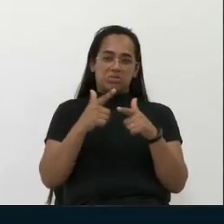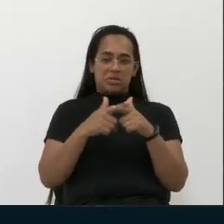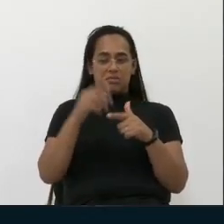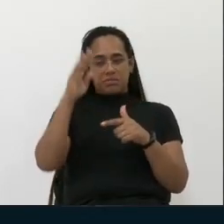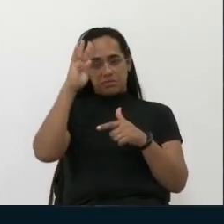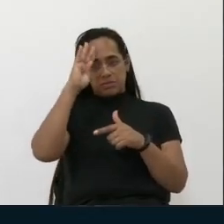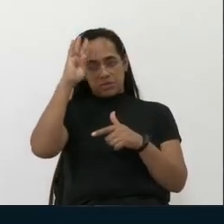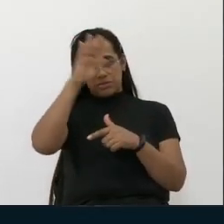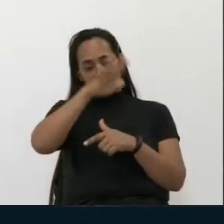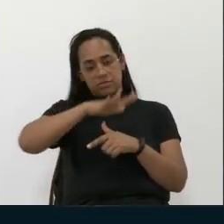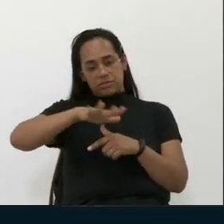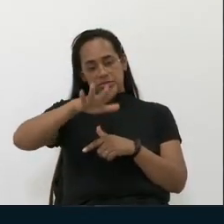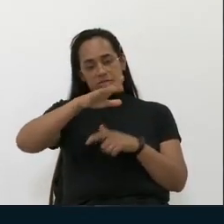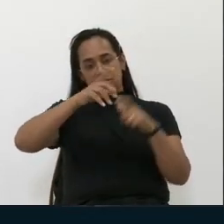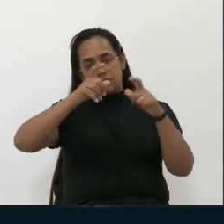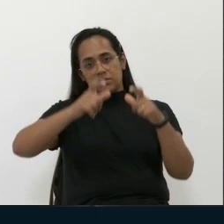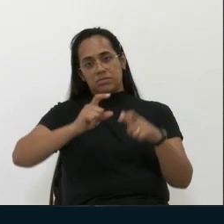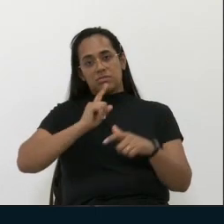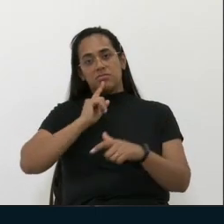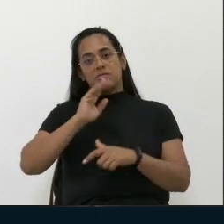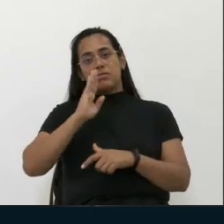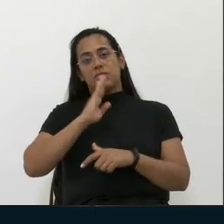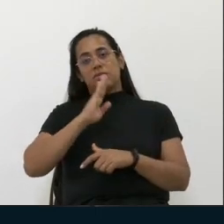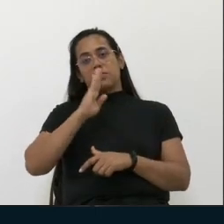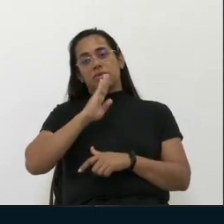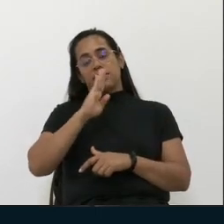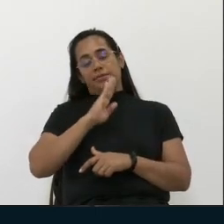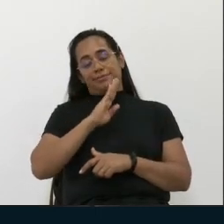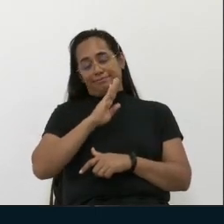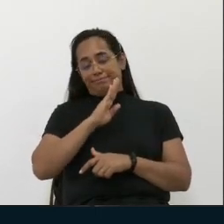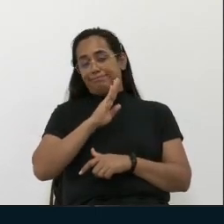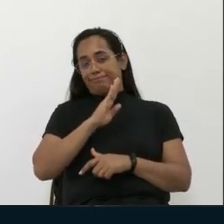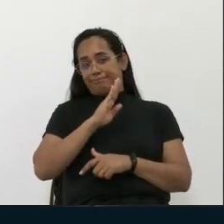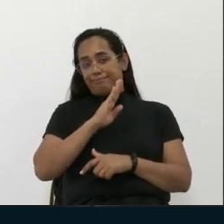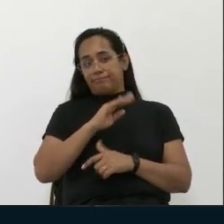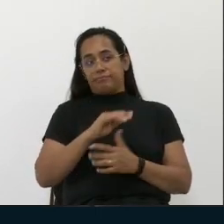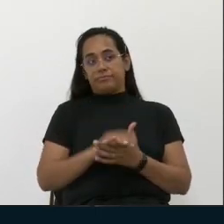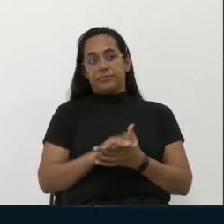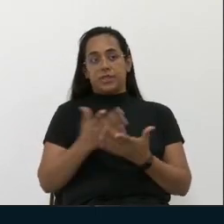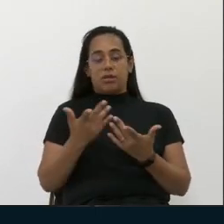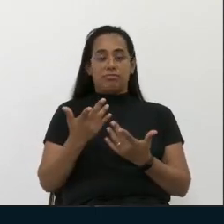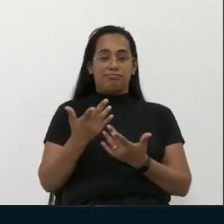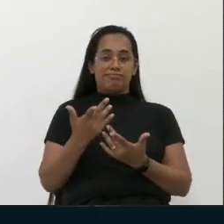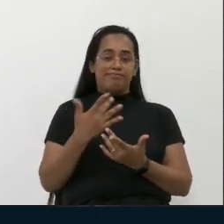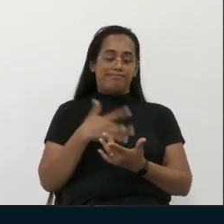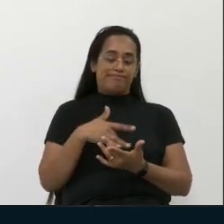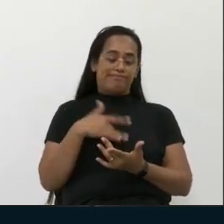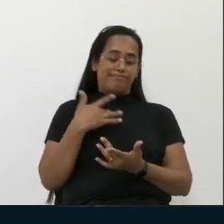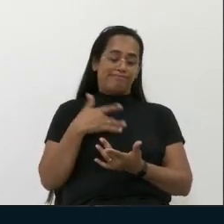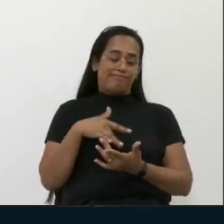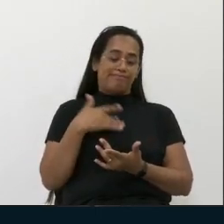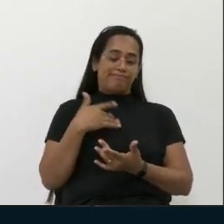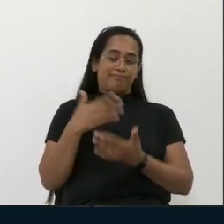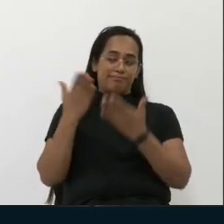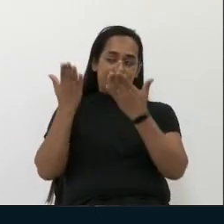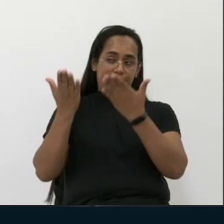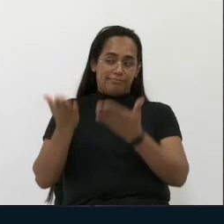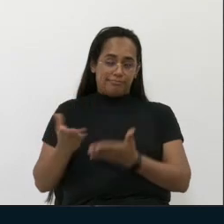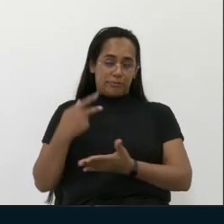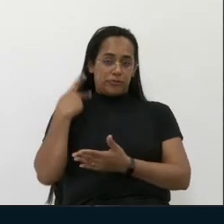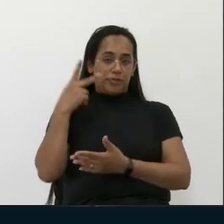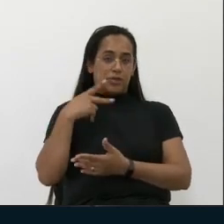toda. Então, eu lamento o Lucas Sem Chance vir aqui